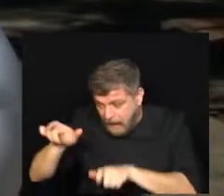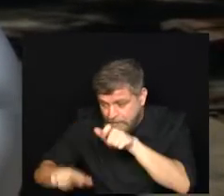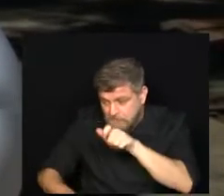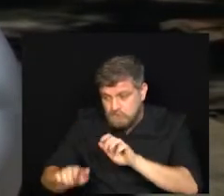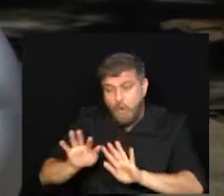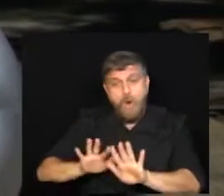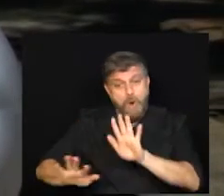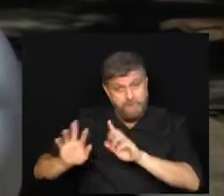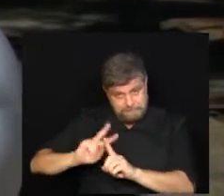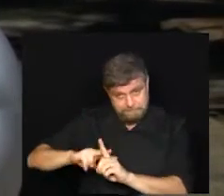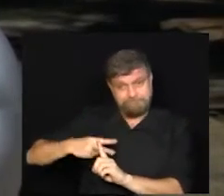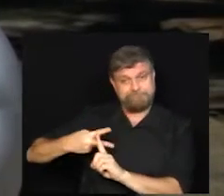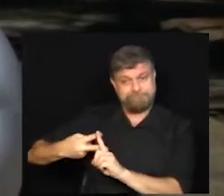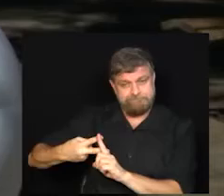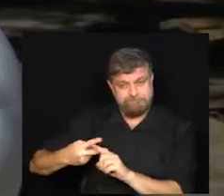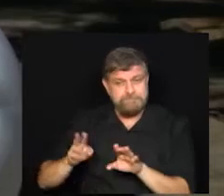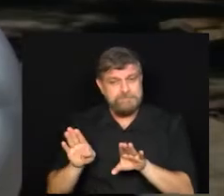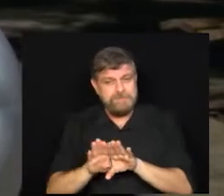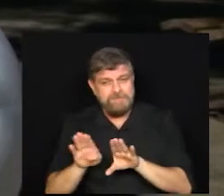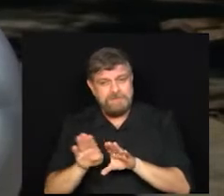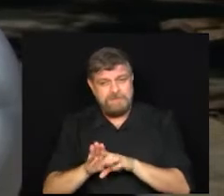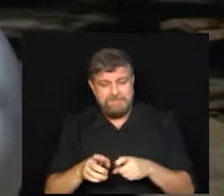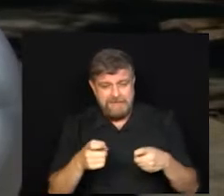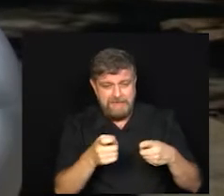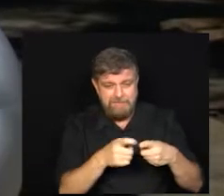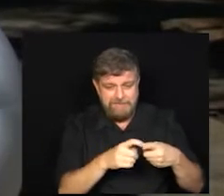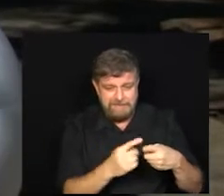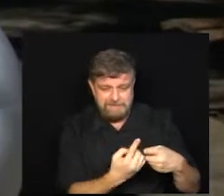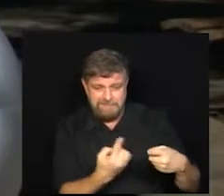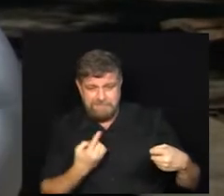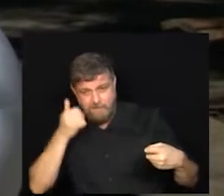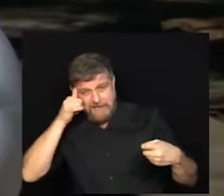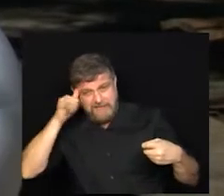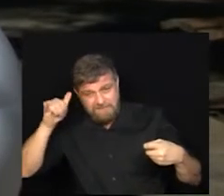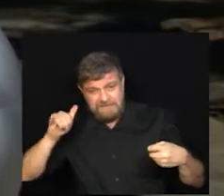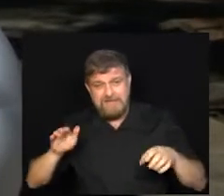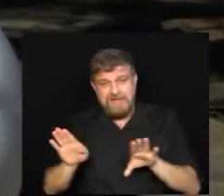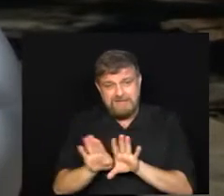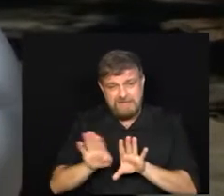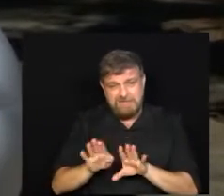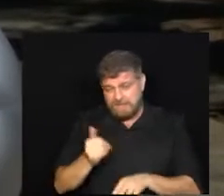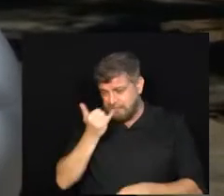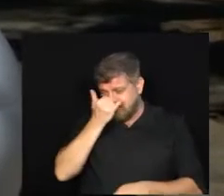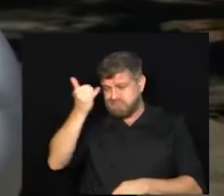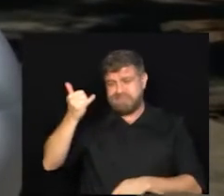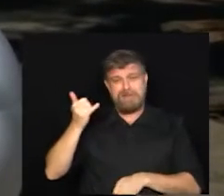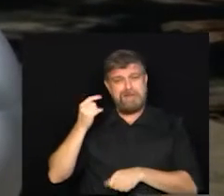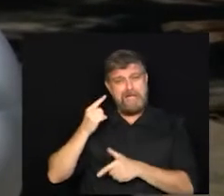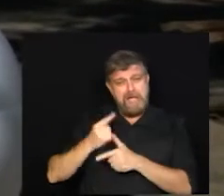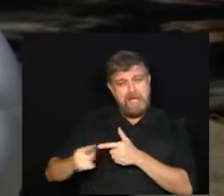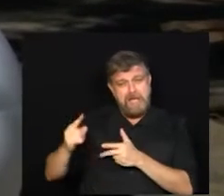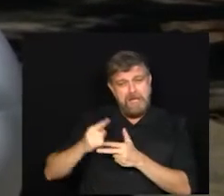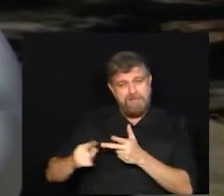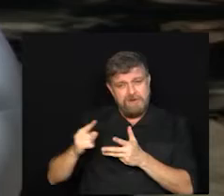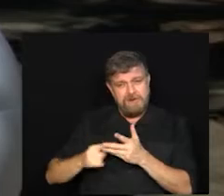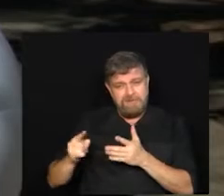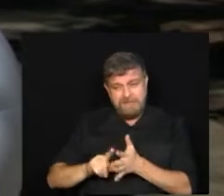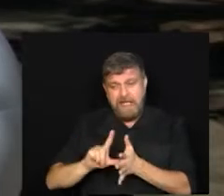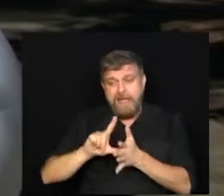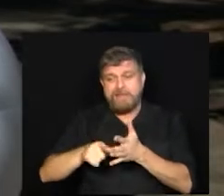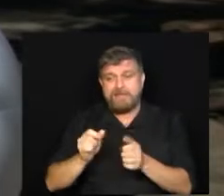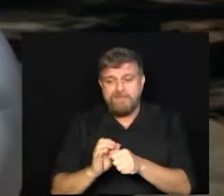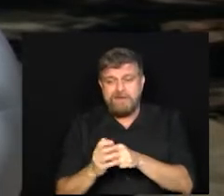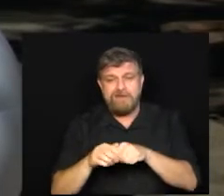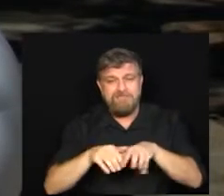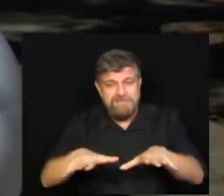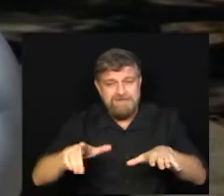cuidados, mas também deixar de fazer os seus exames provavelmente vai acarretar num problema sério que a gente vai viver agora pós-pandemia, que